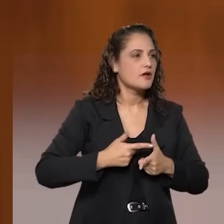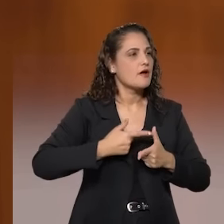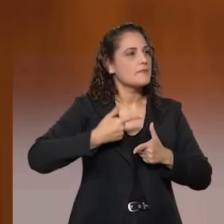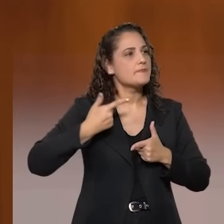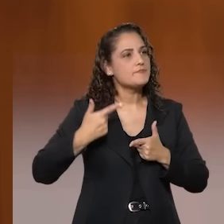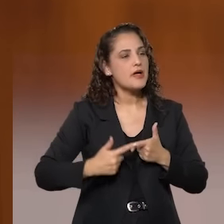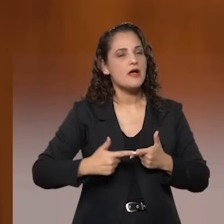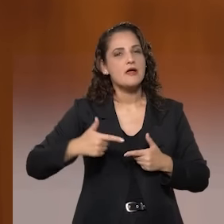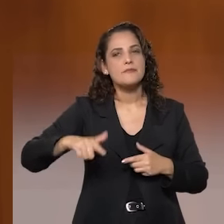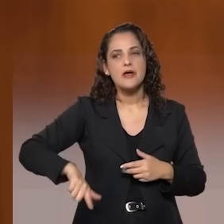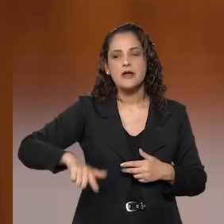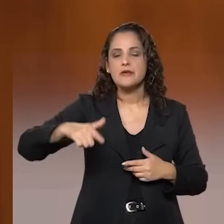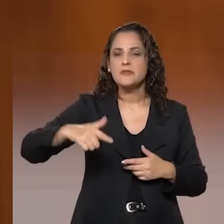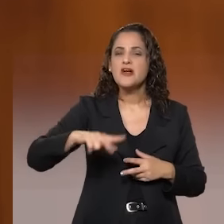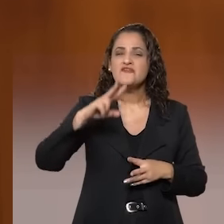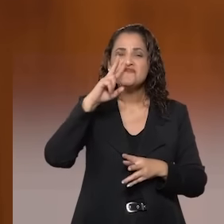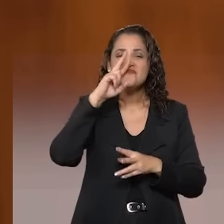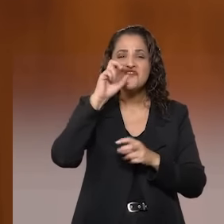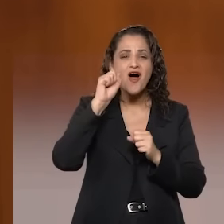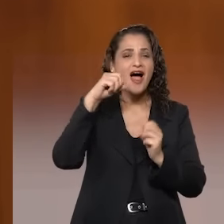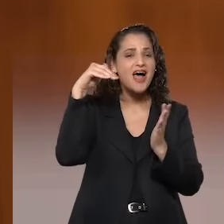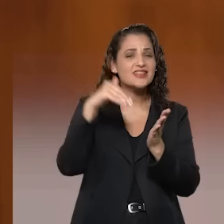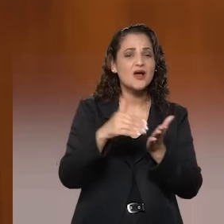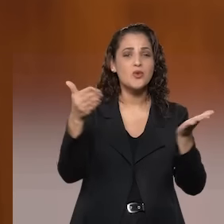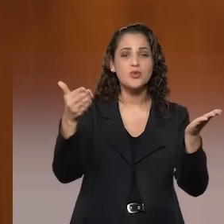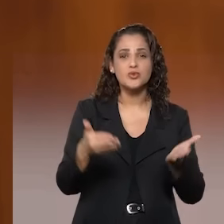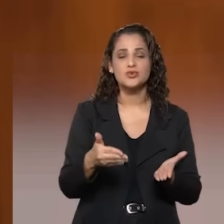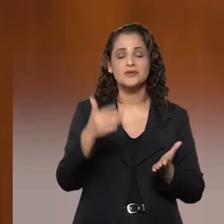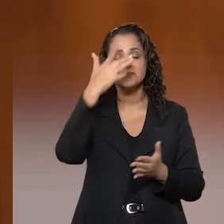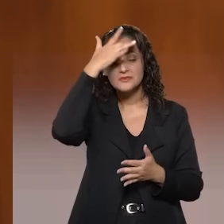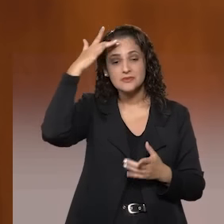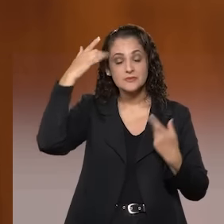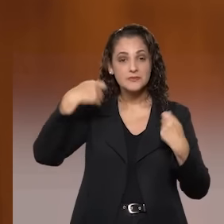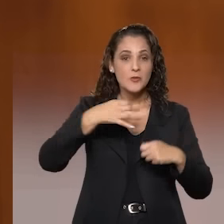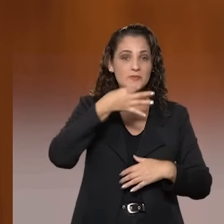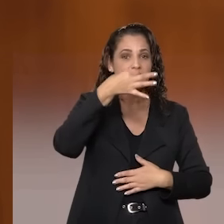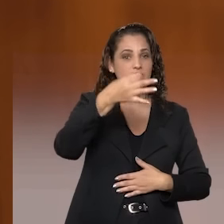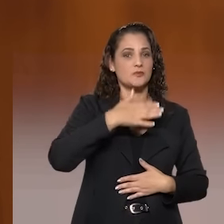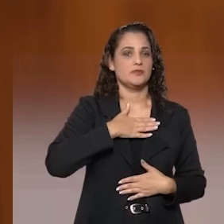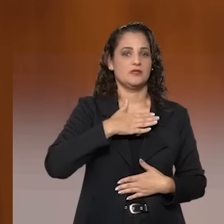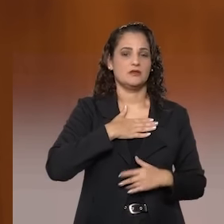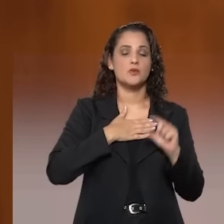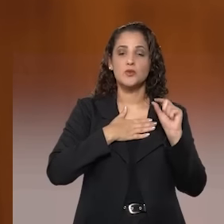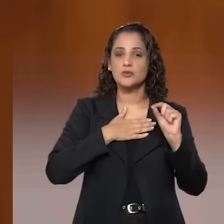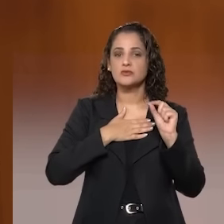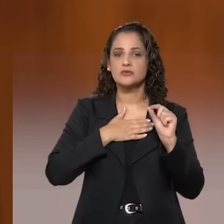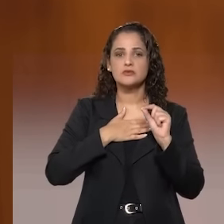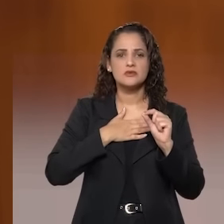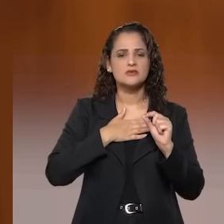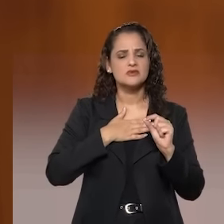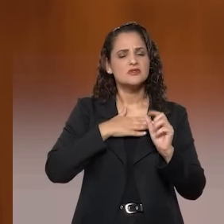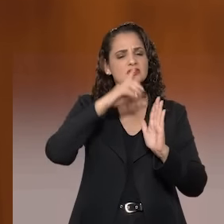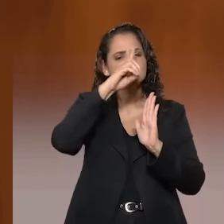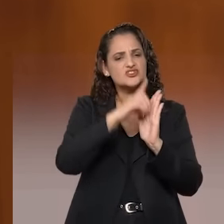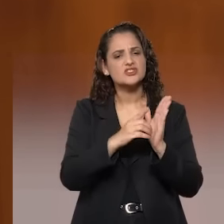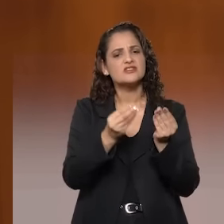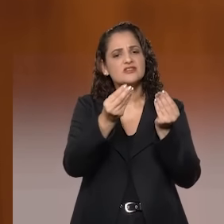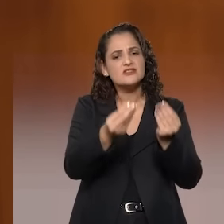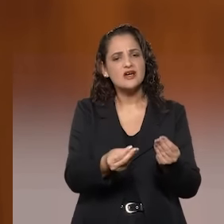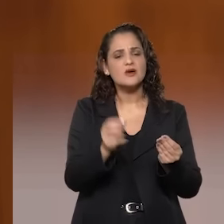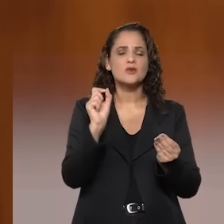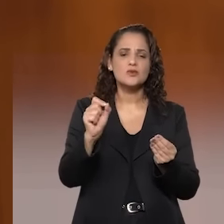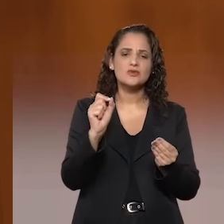isso é muito forte até hoje e as pessoas precisam Na minha opinião eh se darem ao direito de